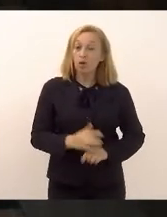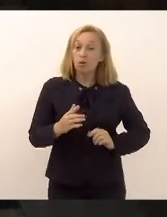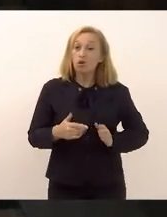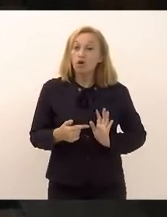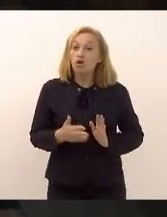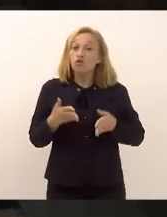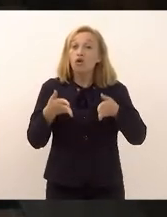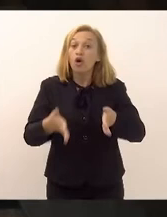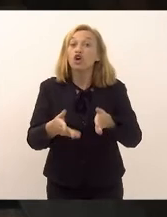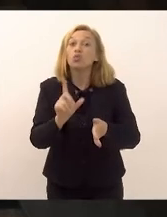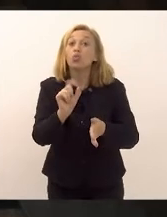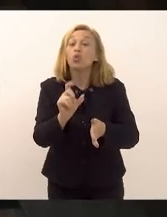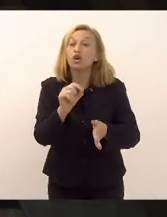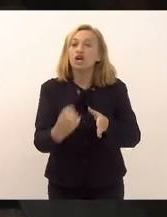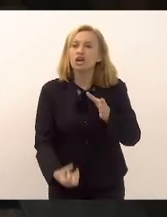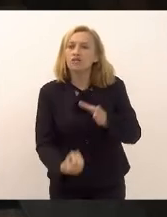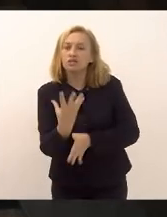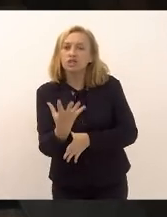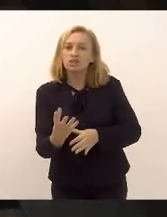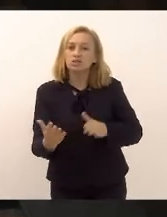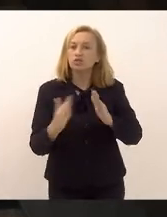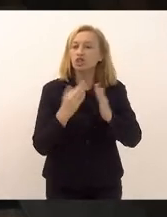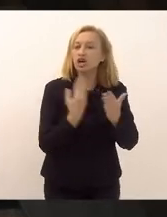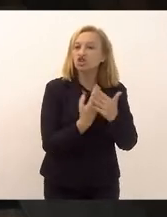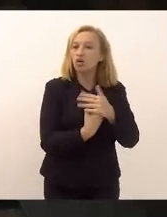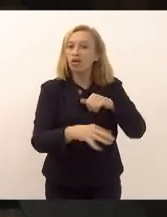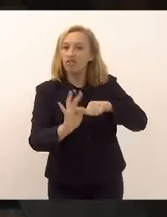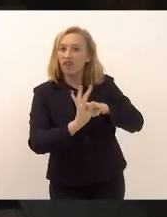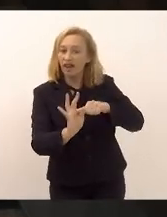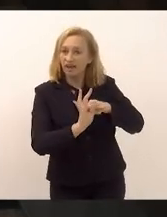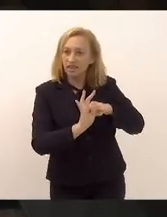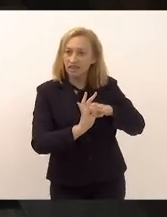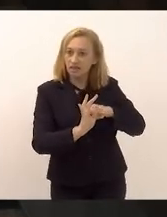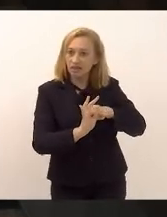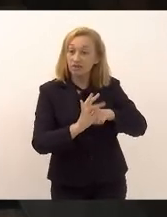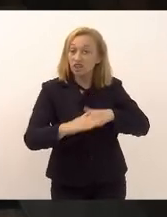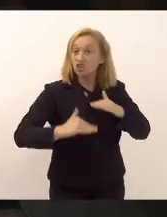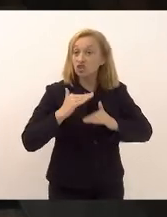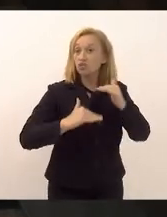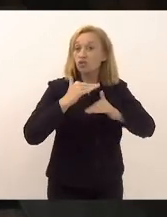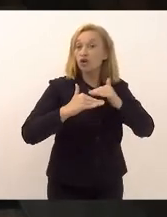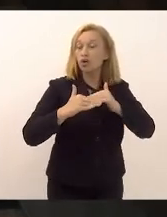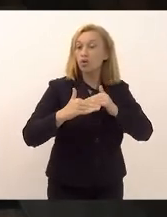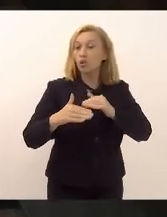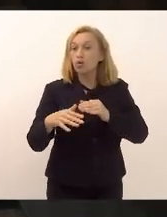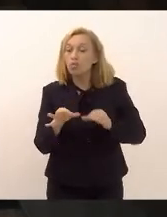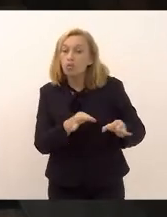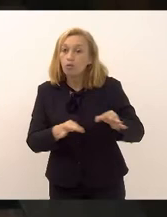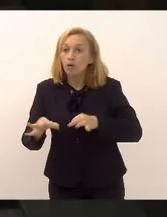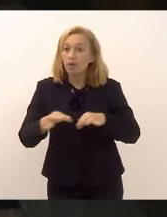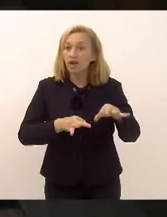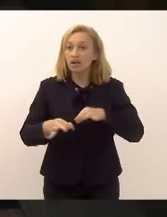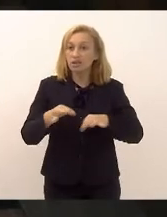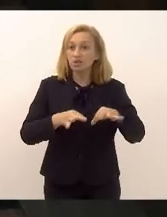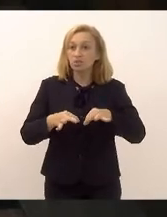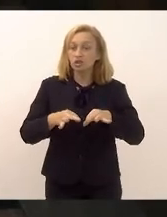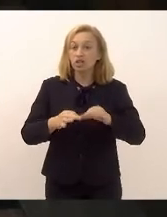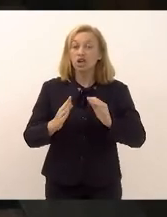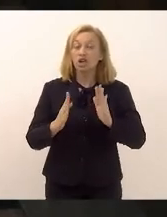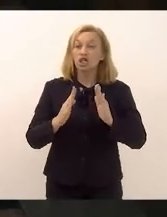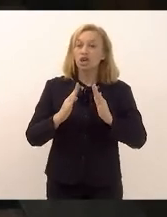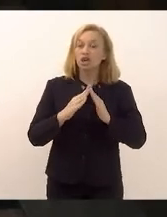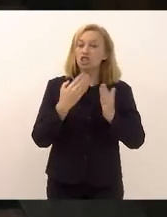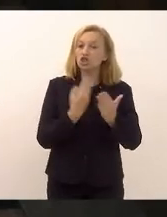apontando que na Fundação de Amparo à Escola Técnica, a FAETEC, vai se desenvolver um programa de